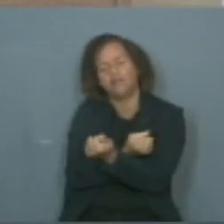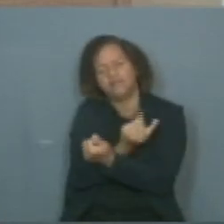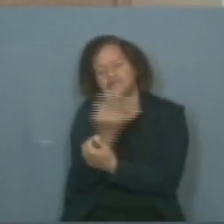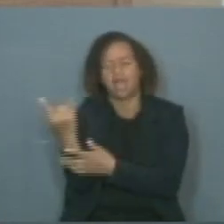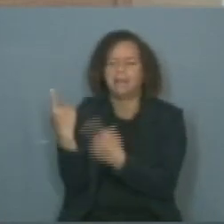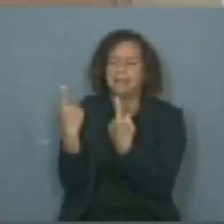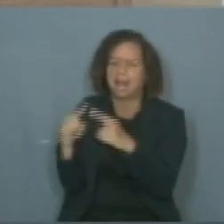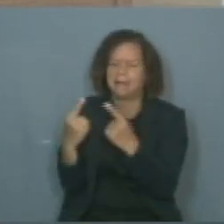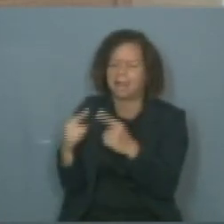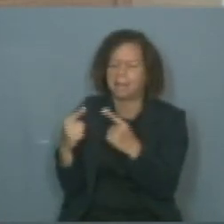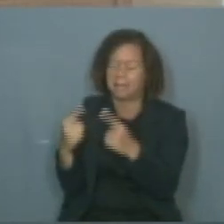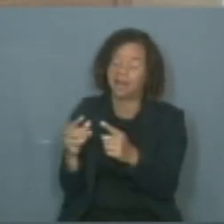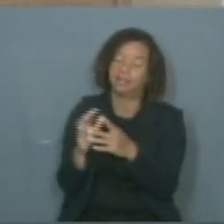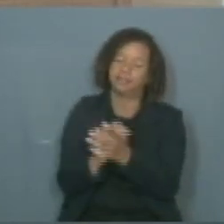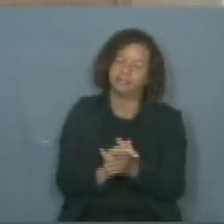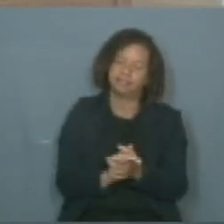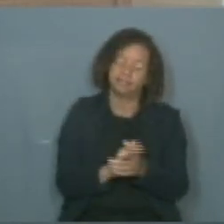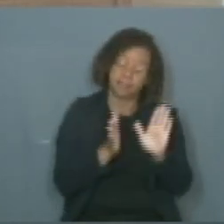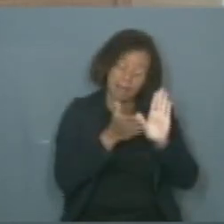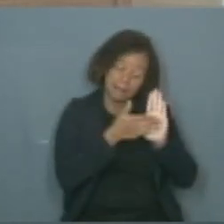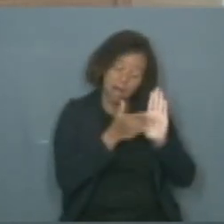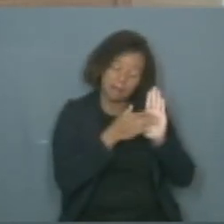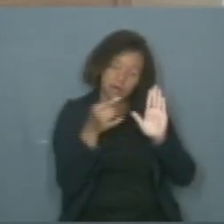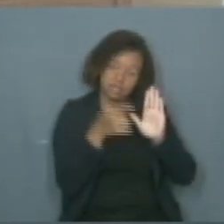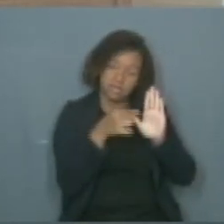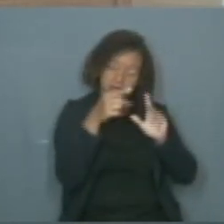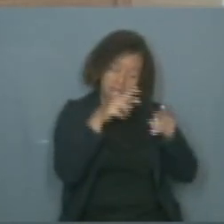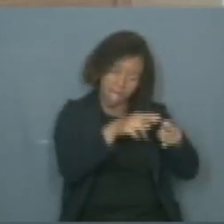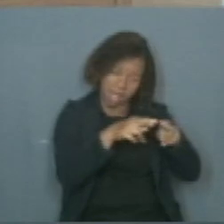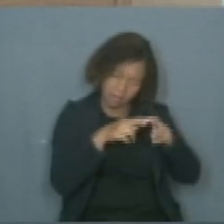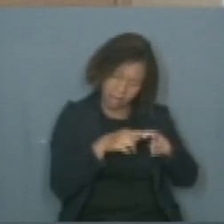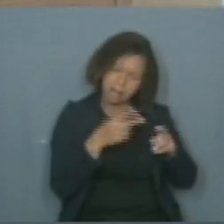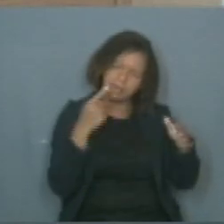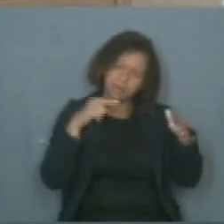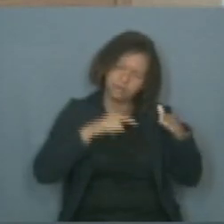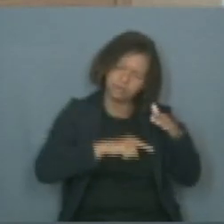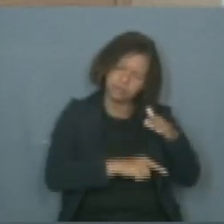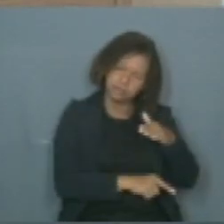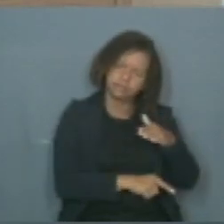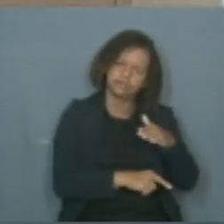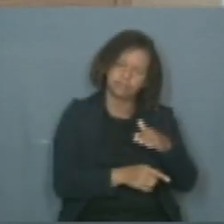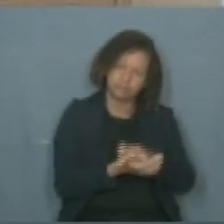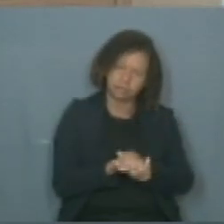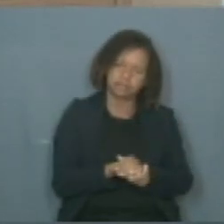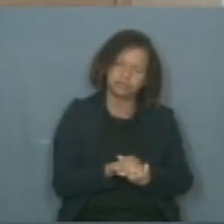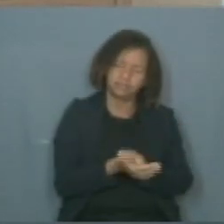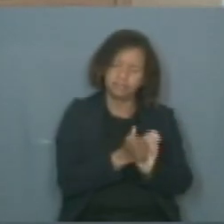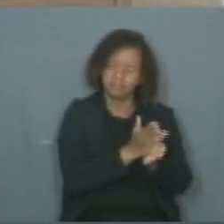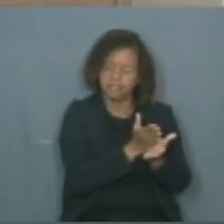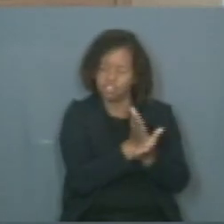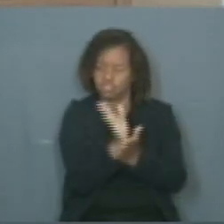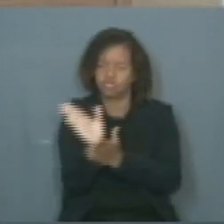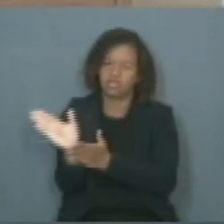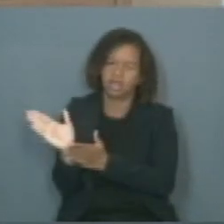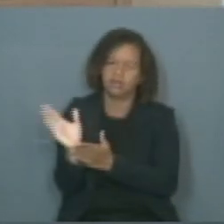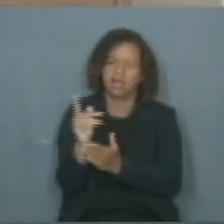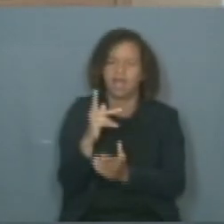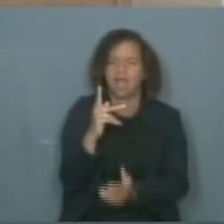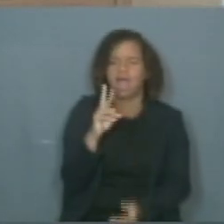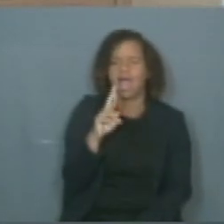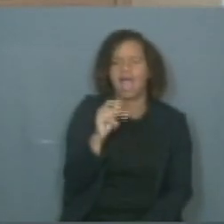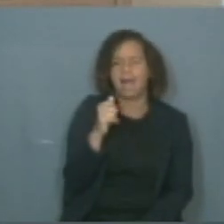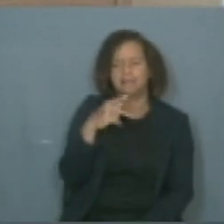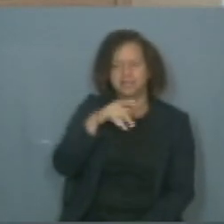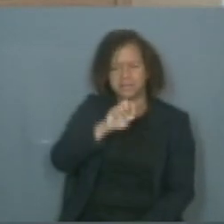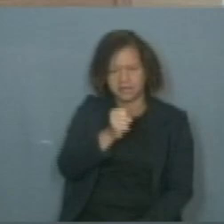várias denúncias. E, assim, a proposta desse requerimento pode aprofundar ainda mais o cenário e desviando o fortalecimento do RAPS, que